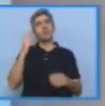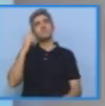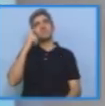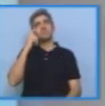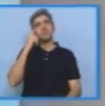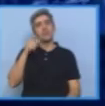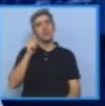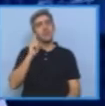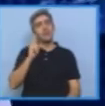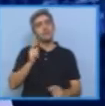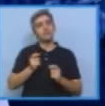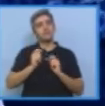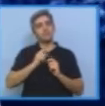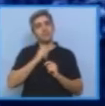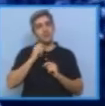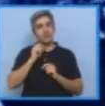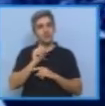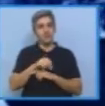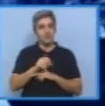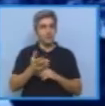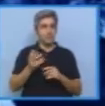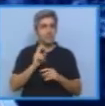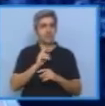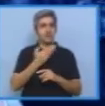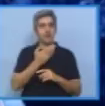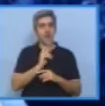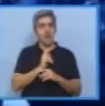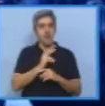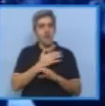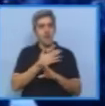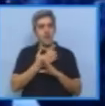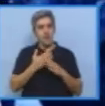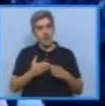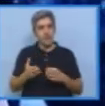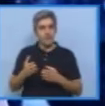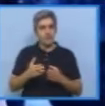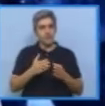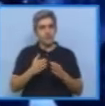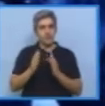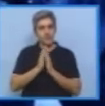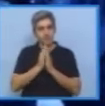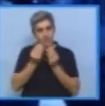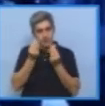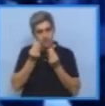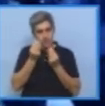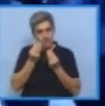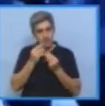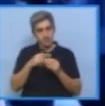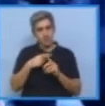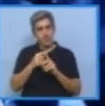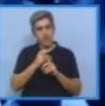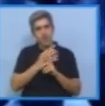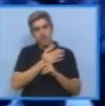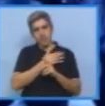sacerdotal? É, claro que é, depois de 7 anos de caminho no seminário, fora os outros anos,